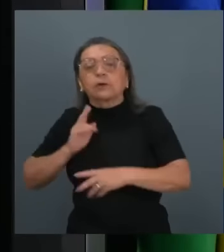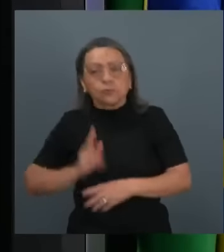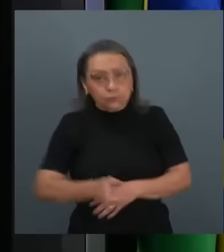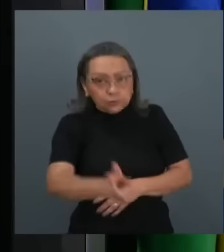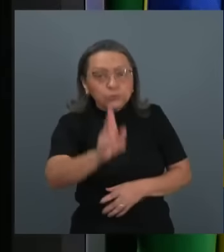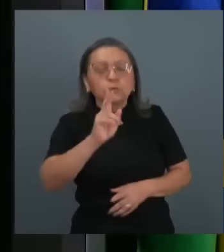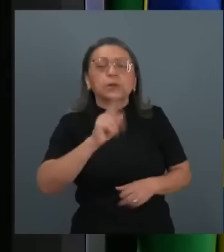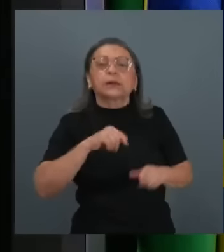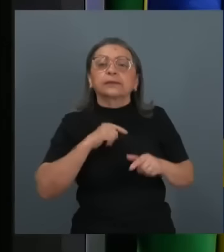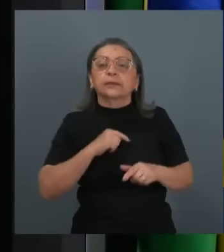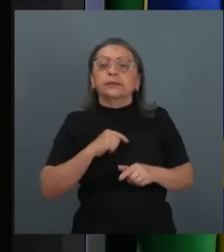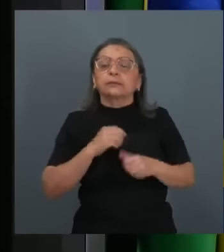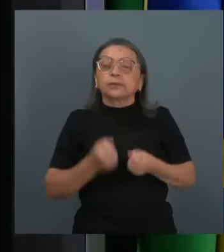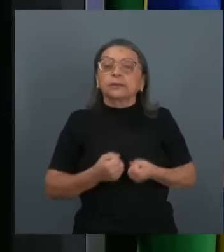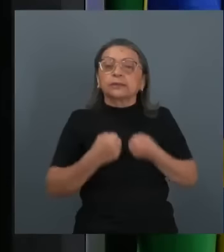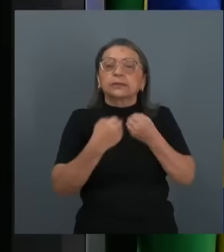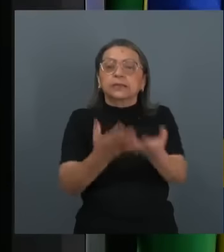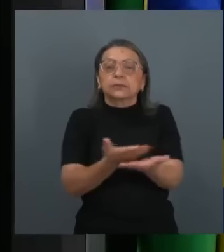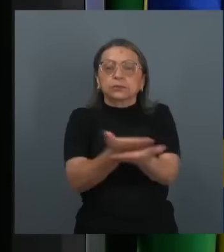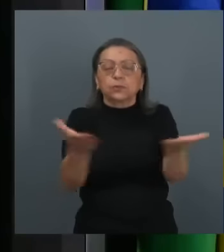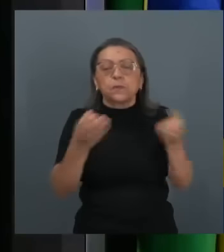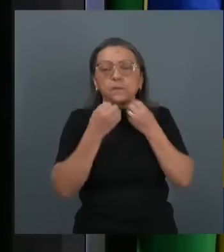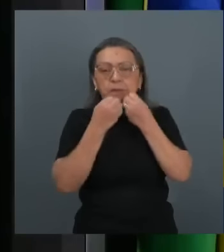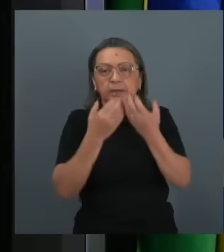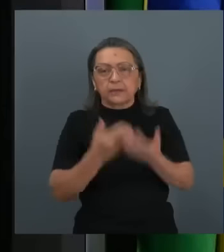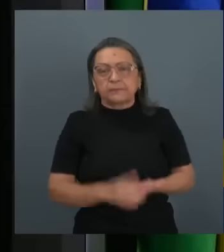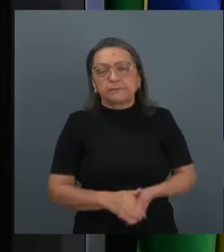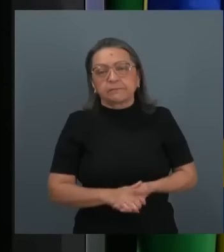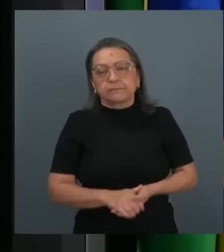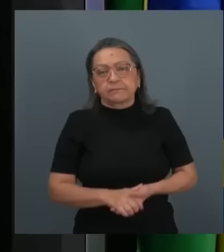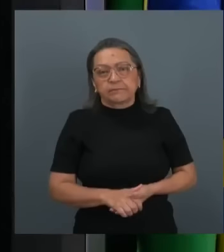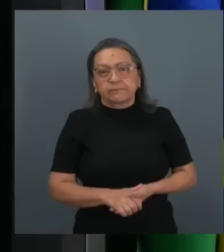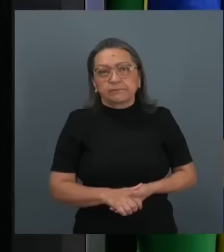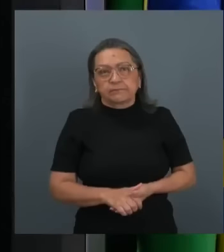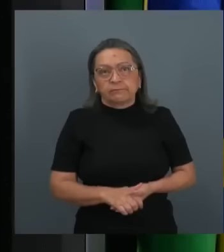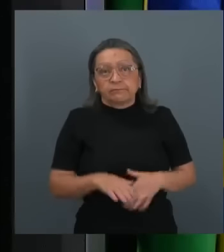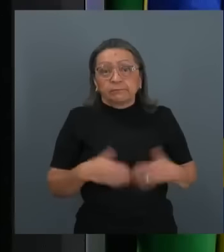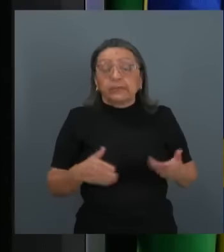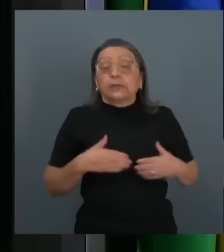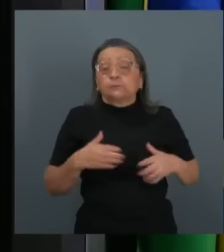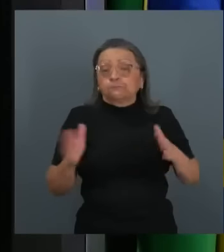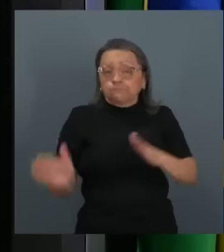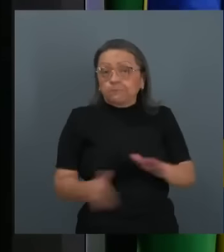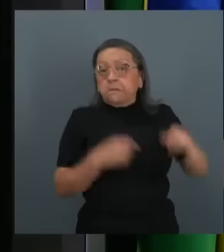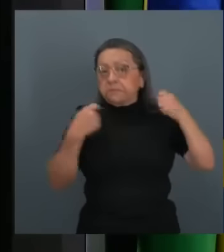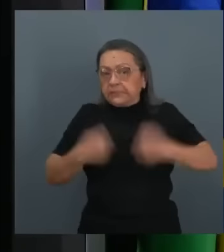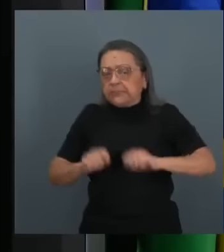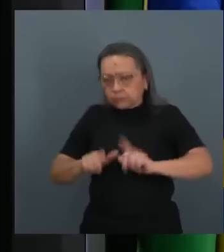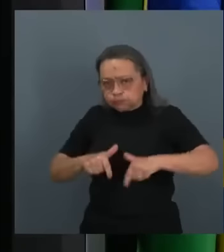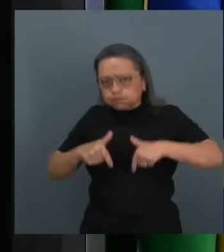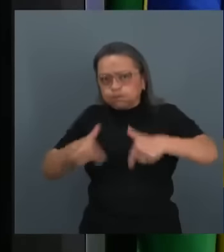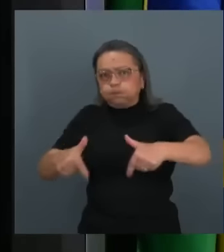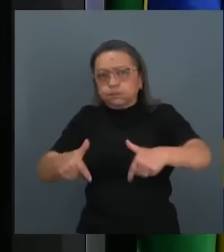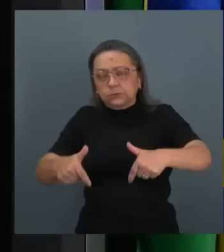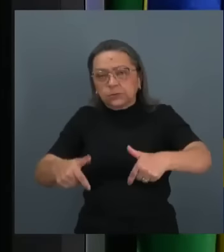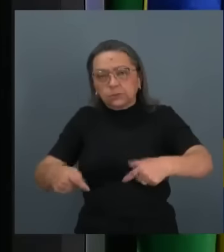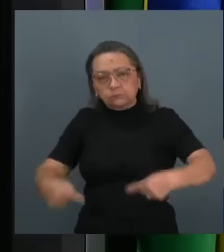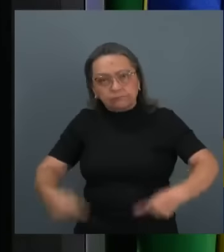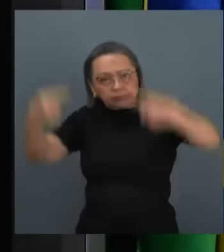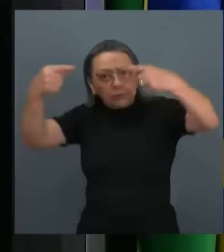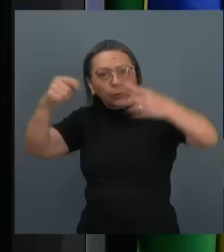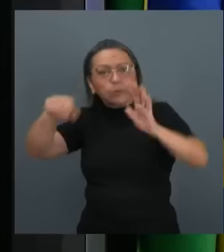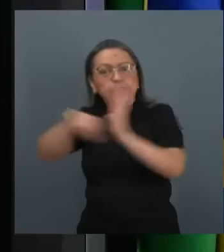frente, estendendo o bem, senhor presidente. Então, precisa enfrentar o crime, claro, mas precisa de